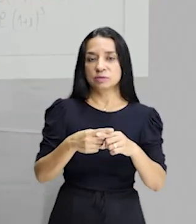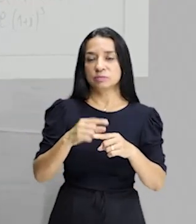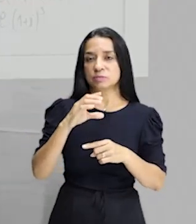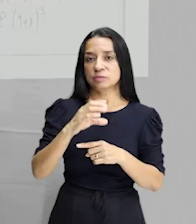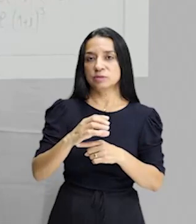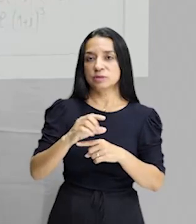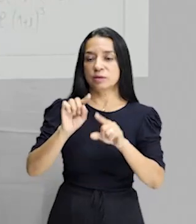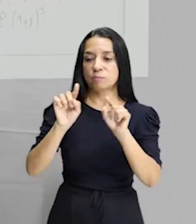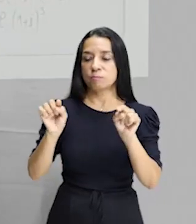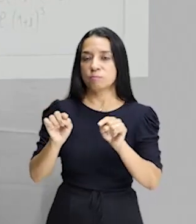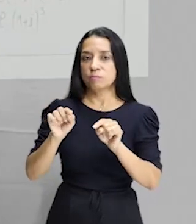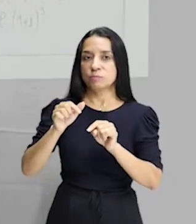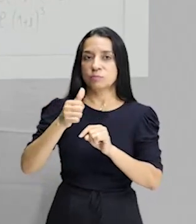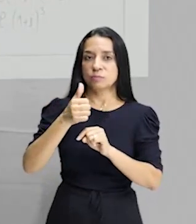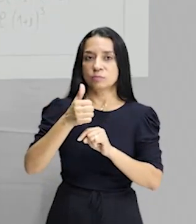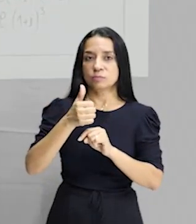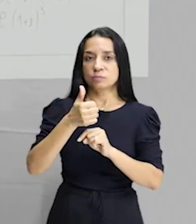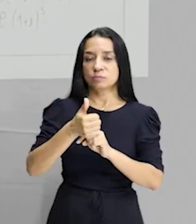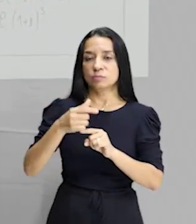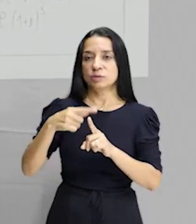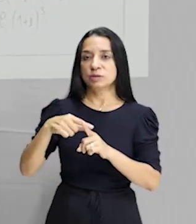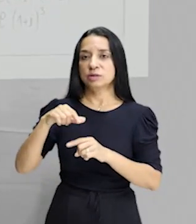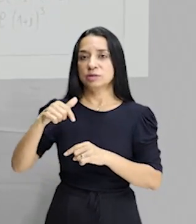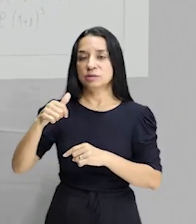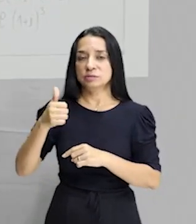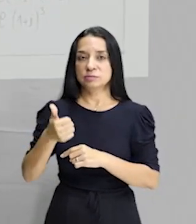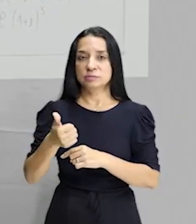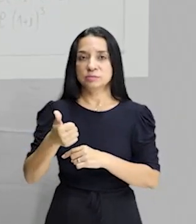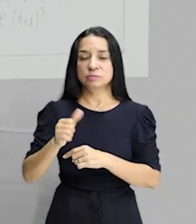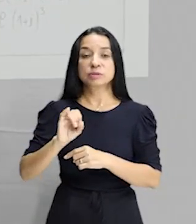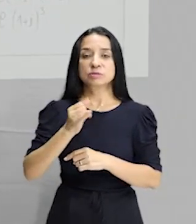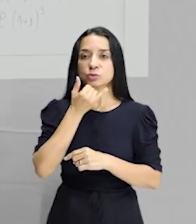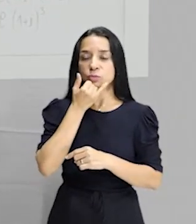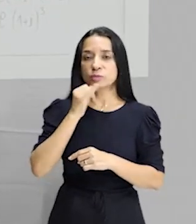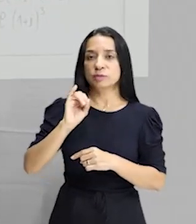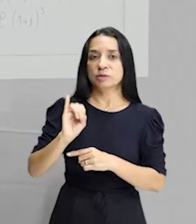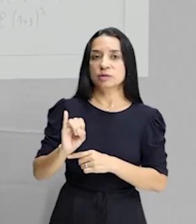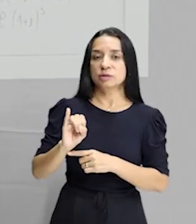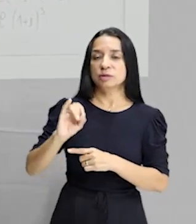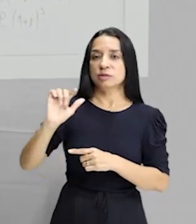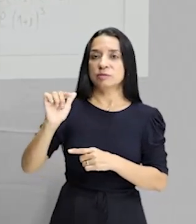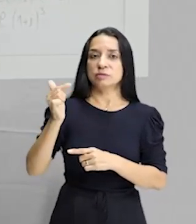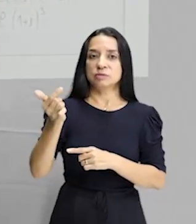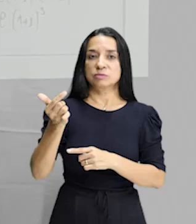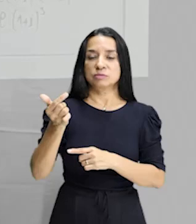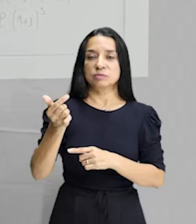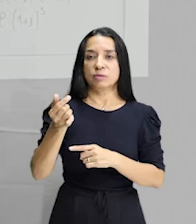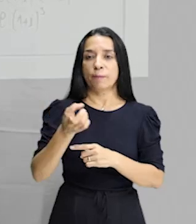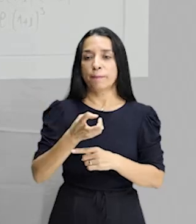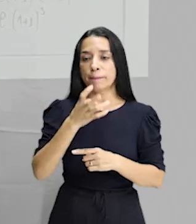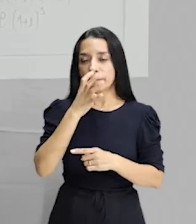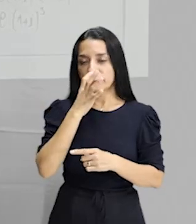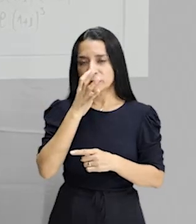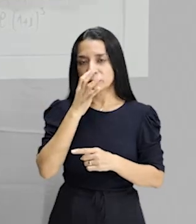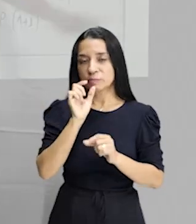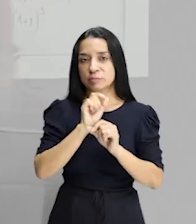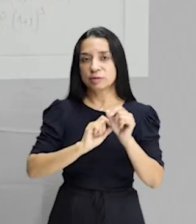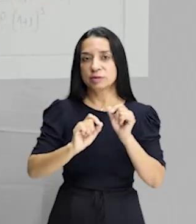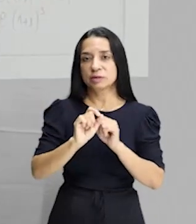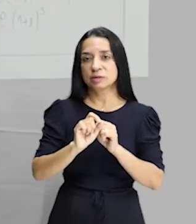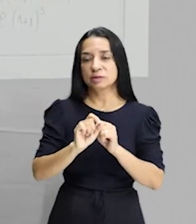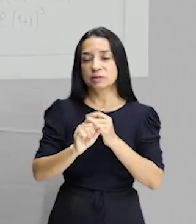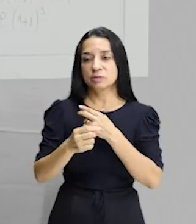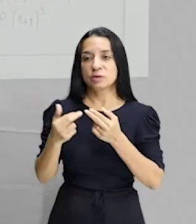que é o segundo período de aplicação tá a gente vai perceber que no final esse elemento aqui que vai ficar